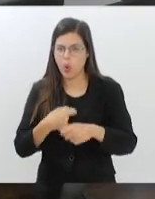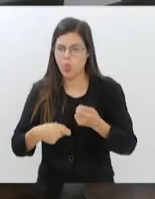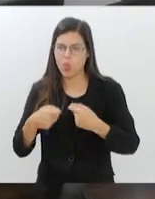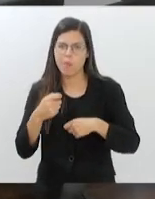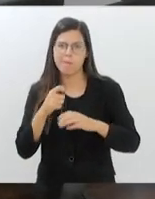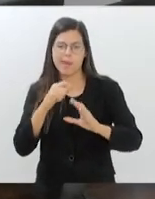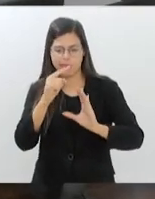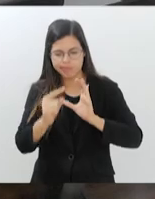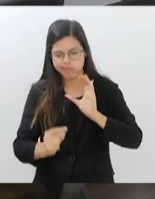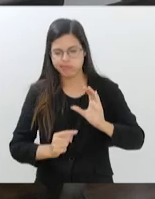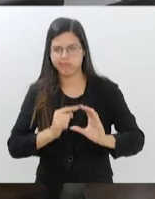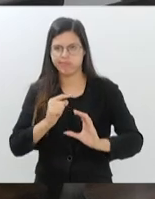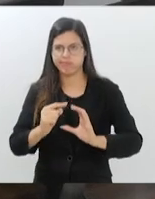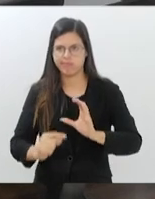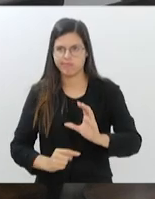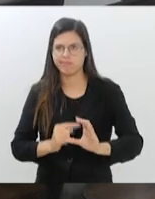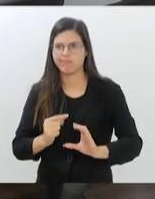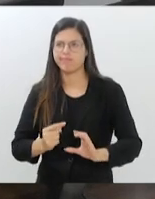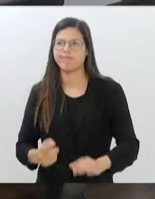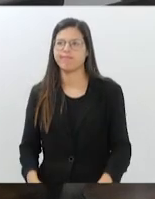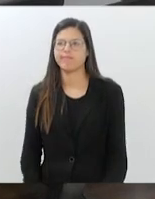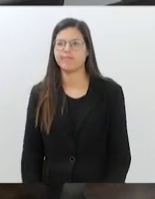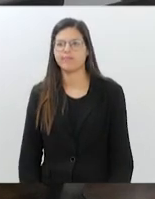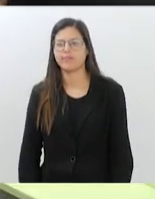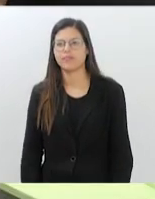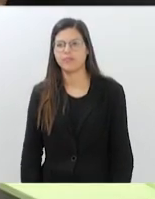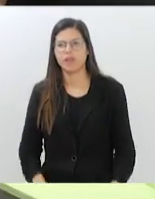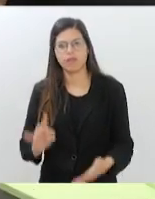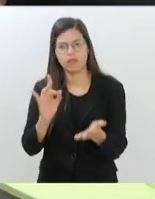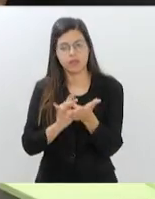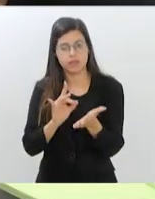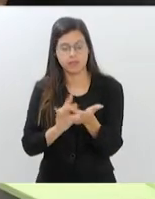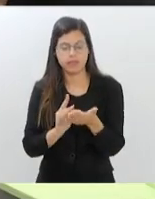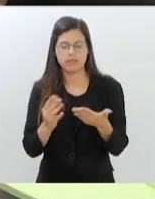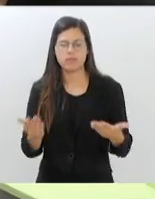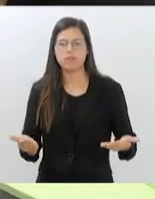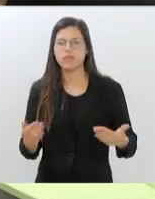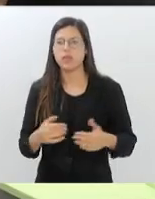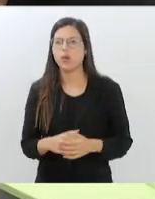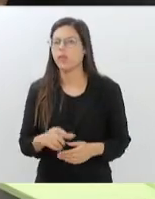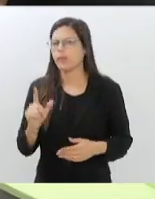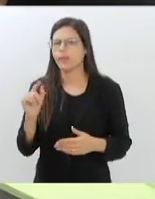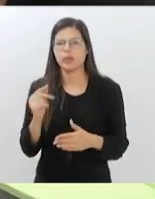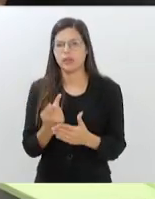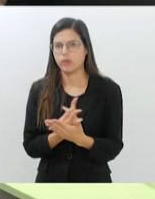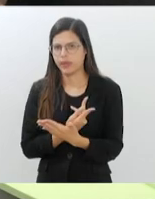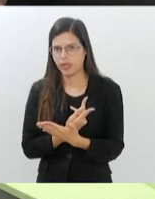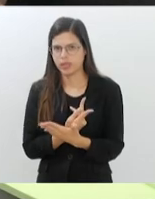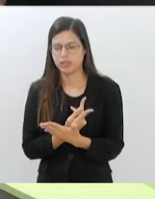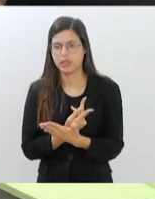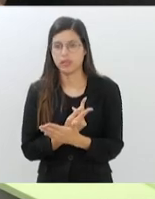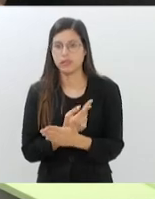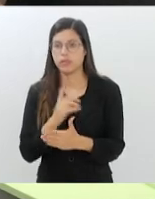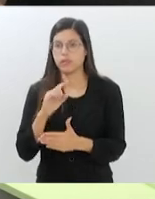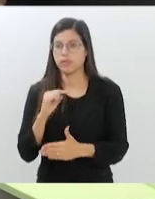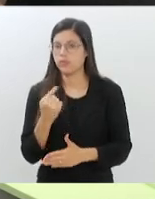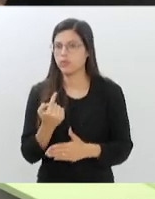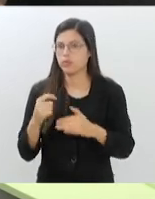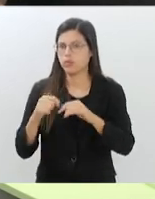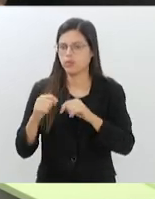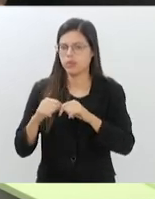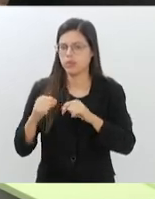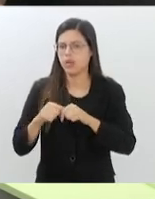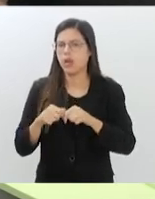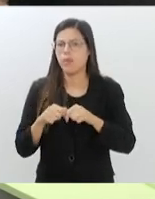possíveis menos o círculo é verdade é verdade então o que acontece nós fizemos várias